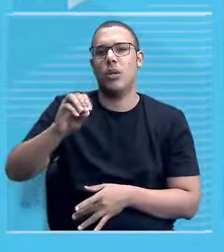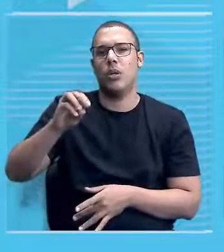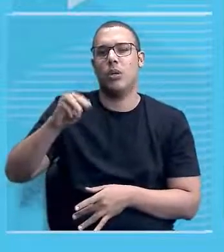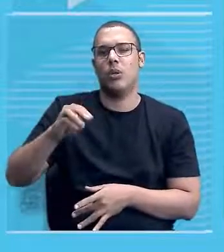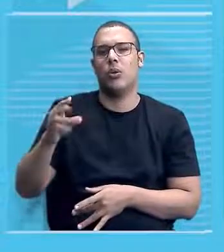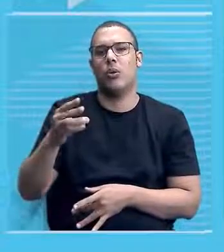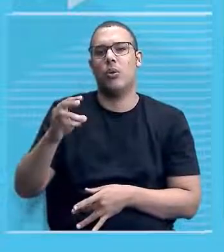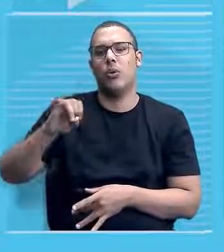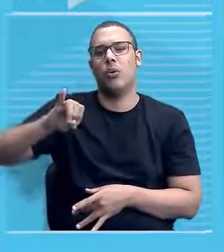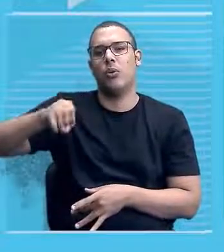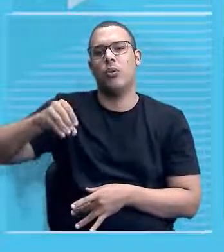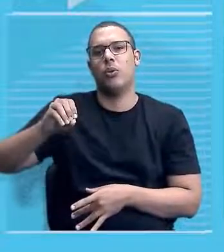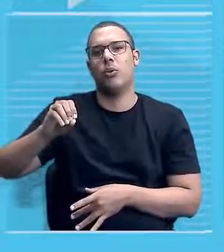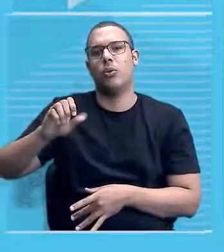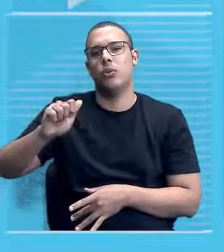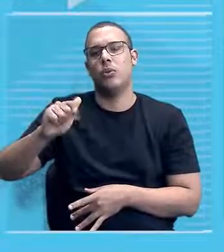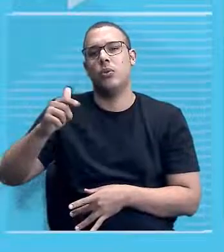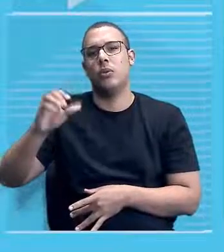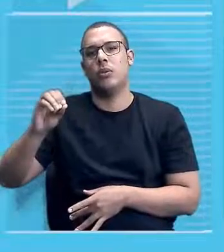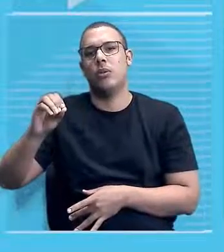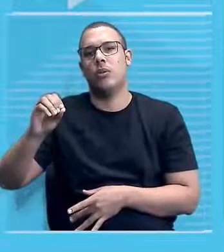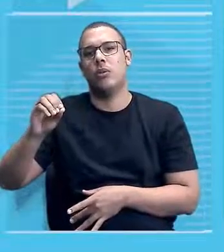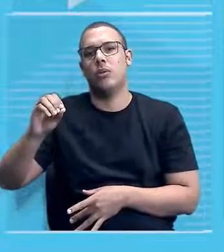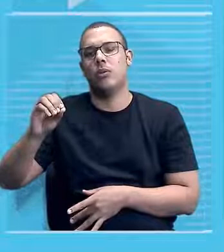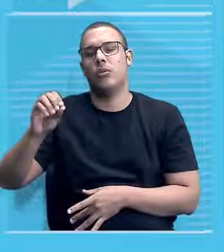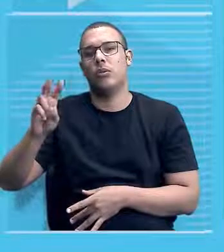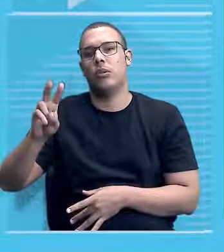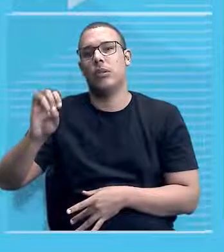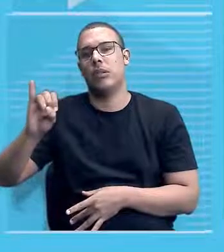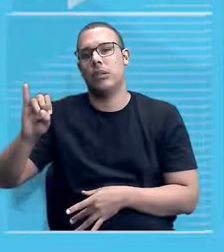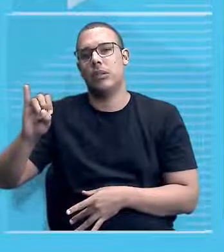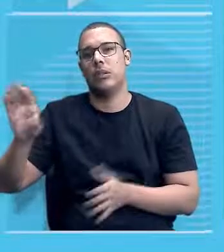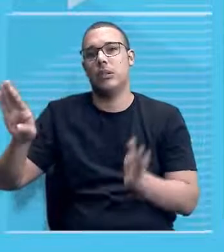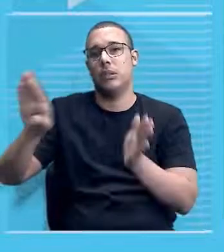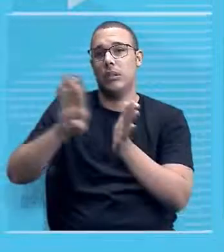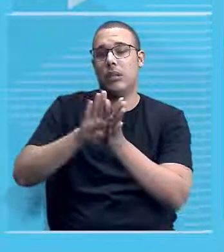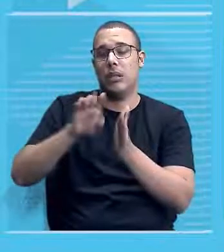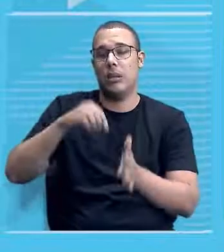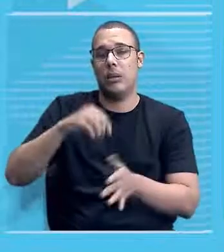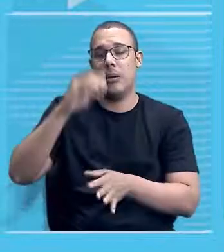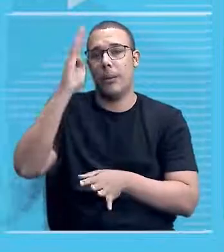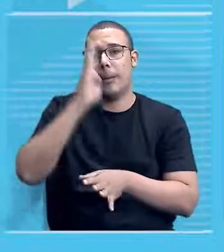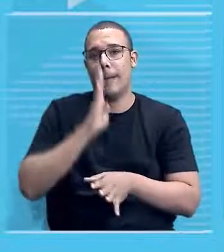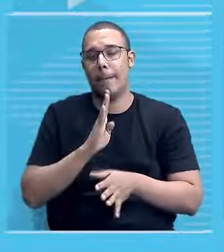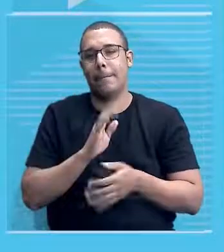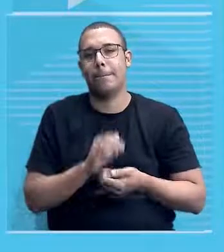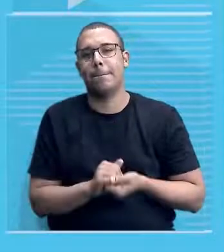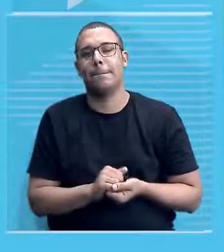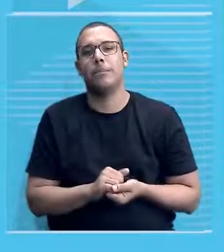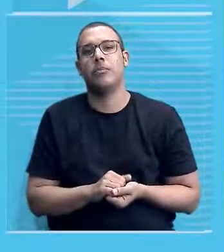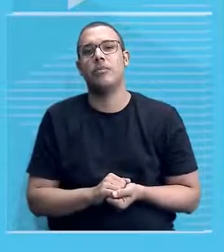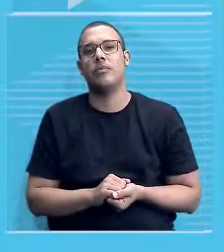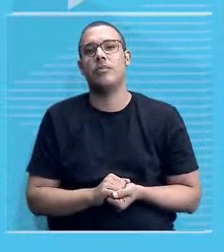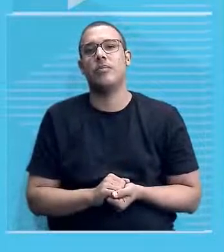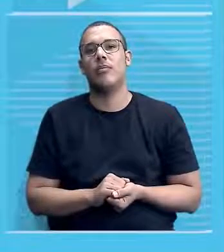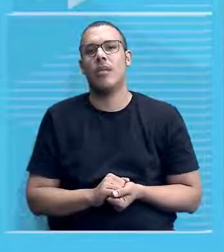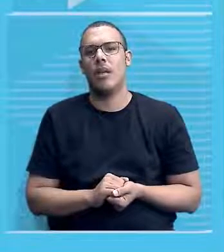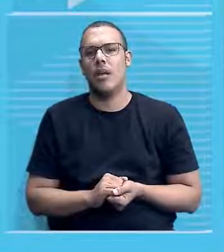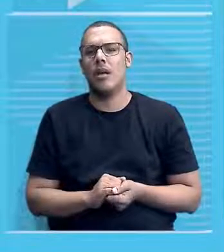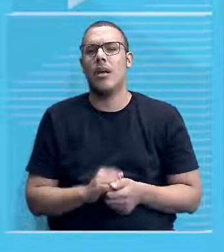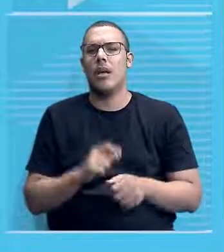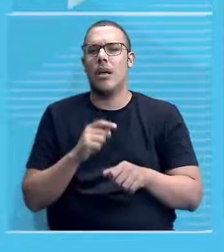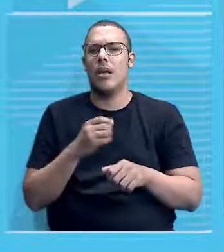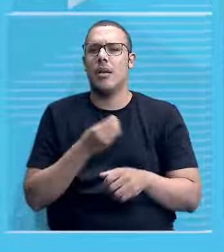com milhares vieram para o Brasil e Dom João ficou um tempo bom aqui